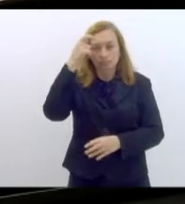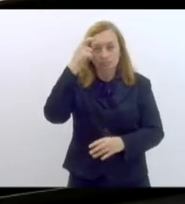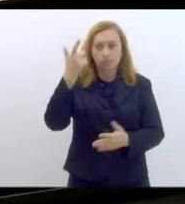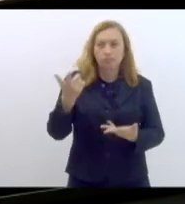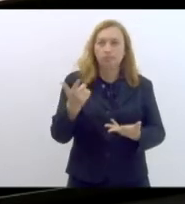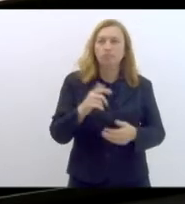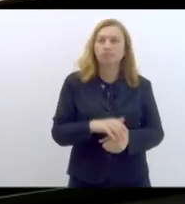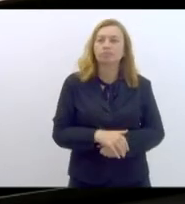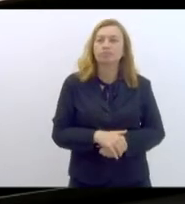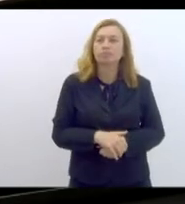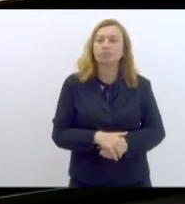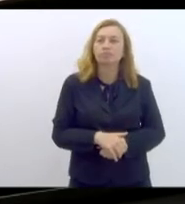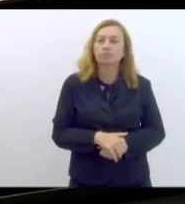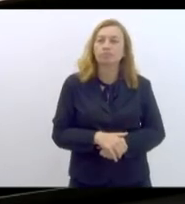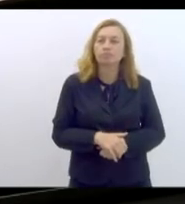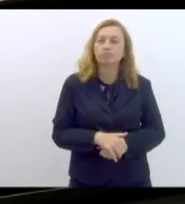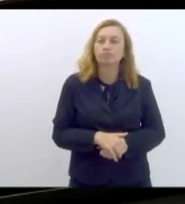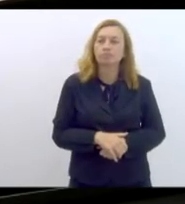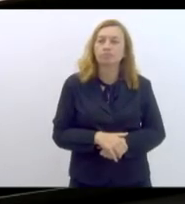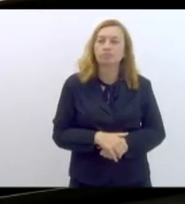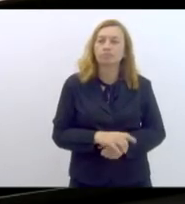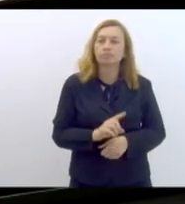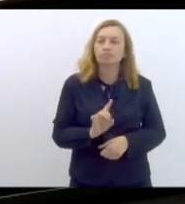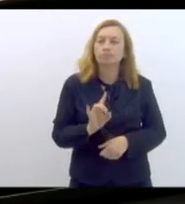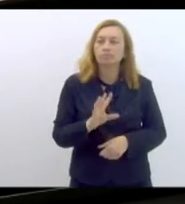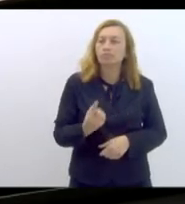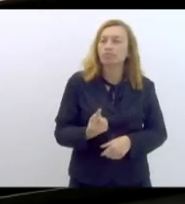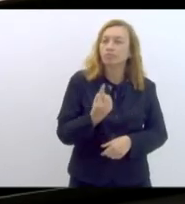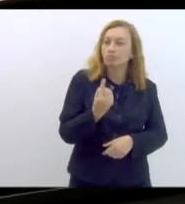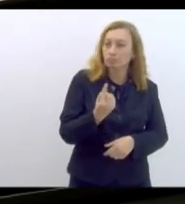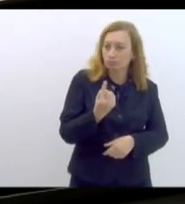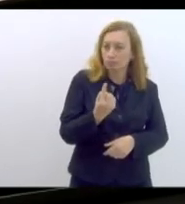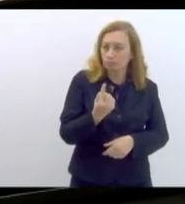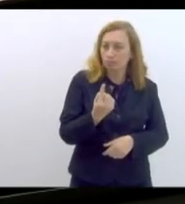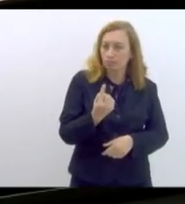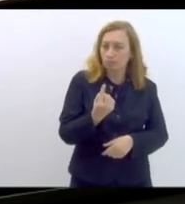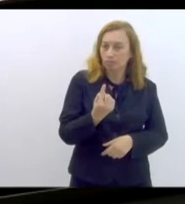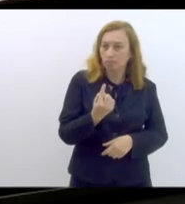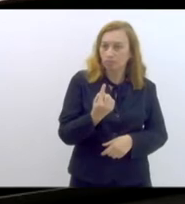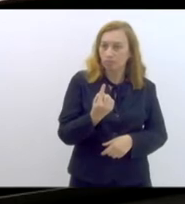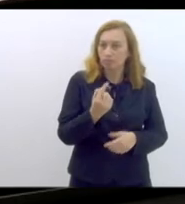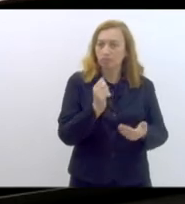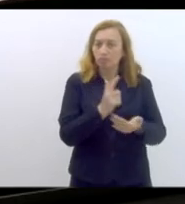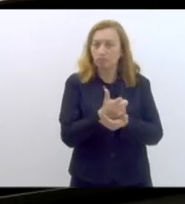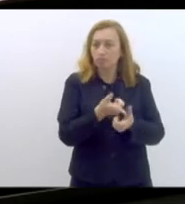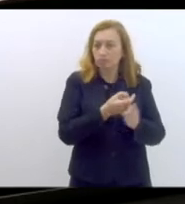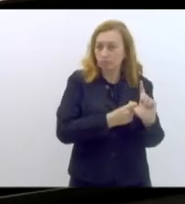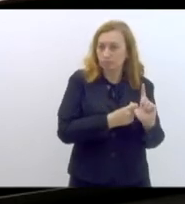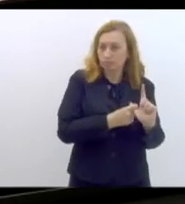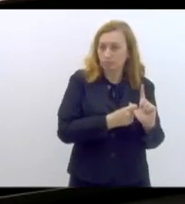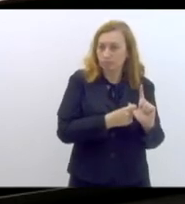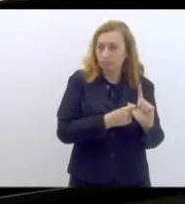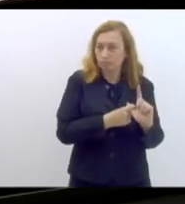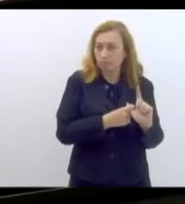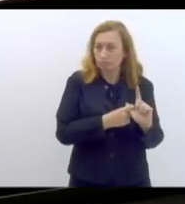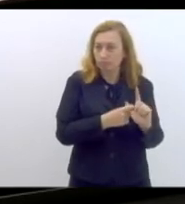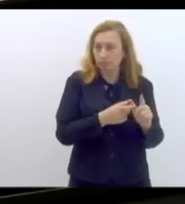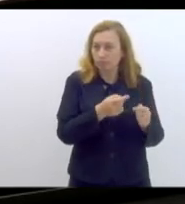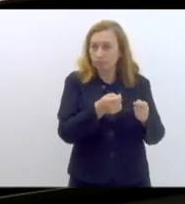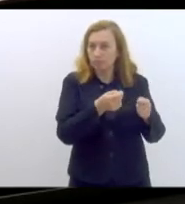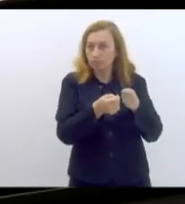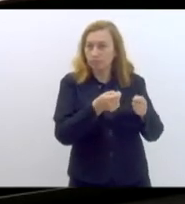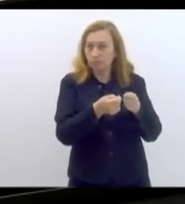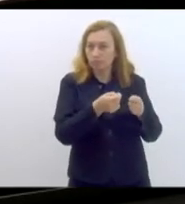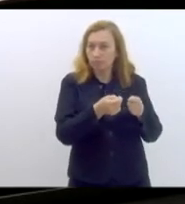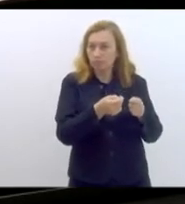que não foi unicamente, exclusivamente, também por causa do pagamento de dívida, que houve um descontrole no Caixa